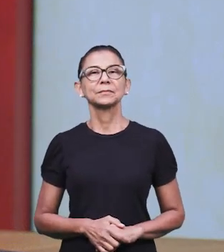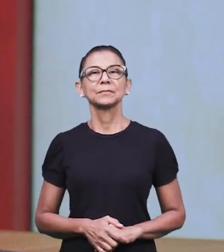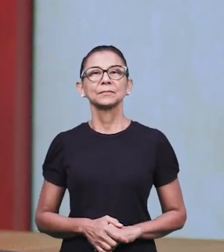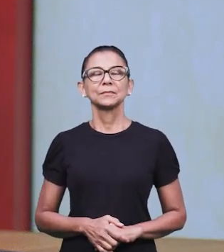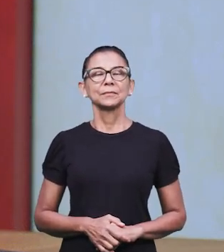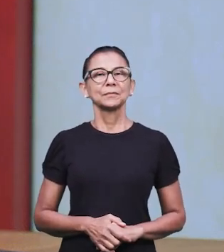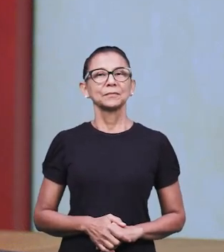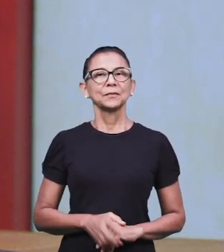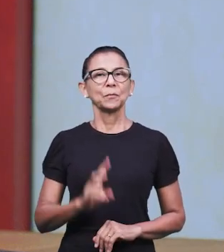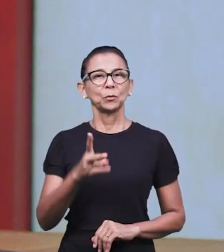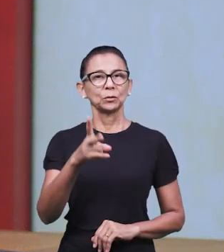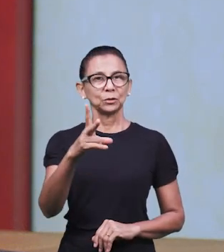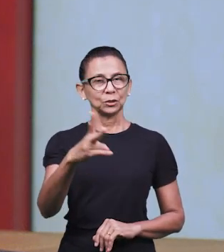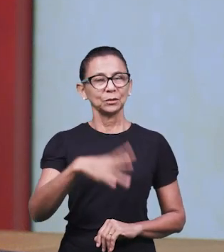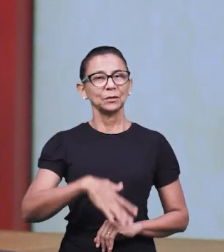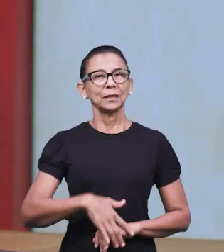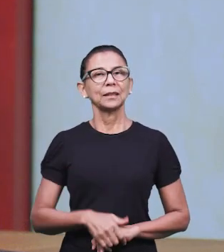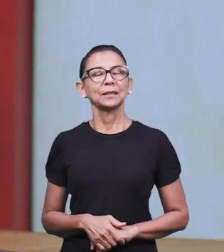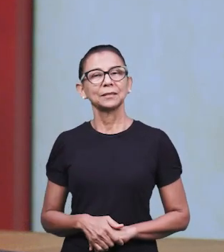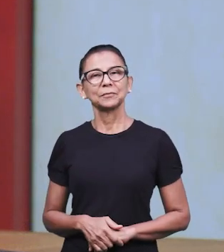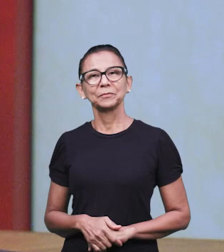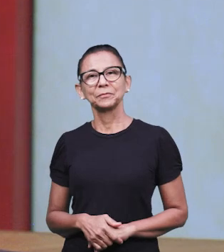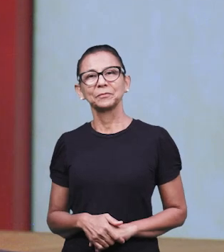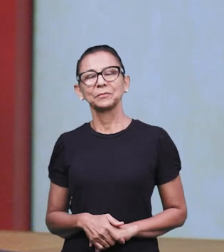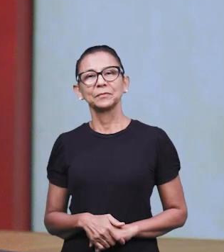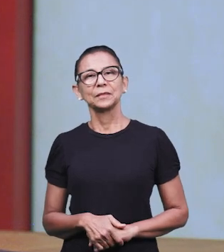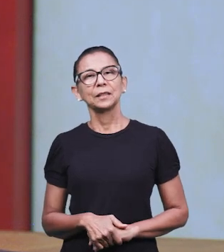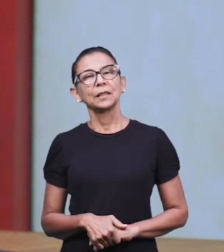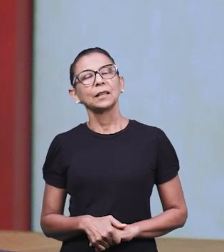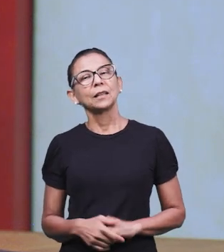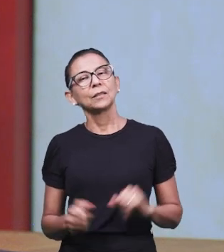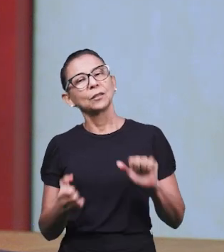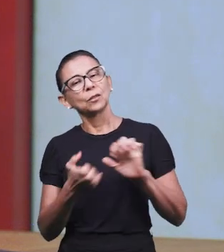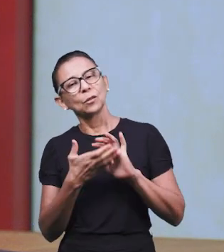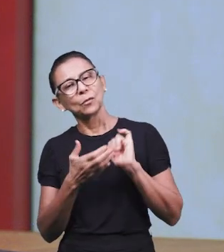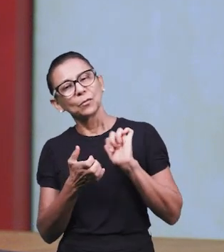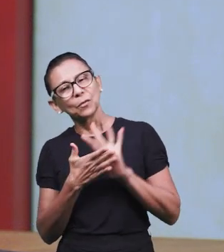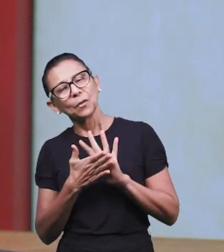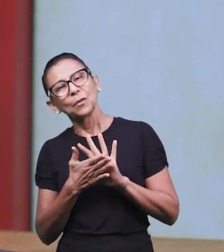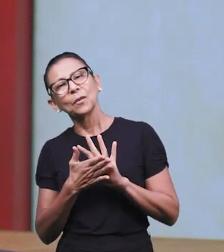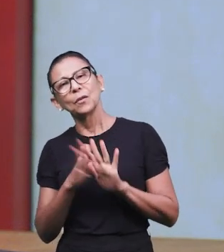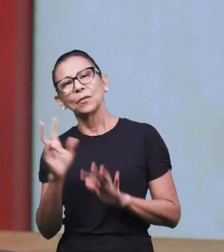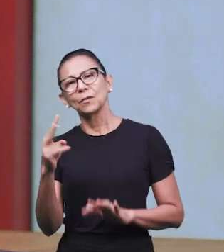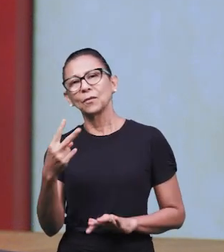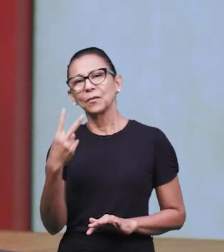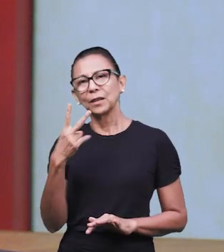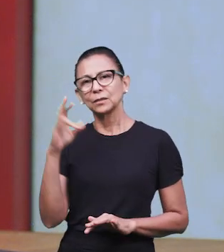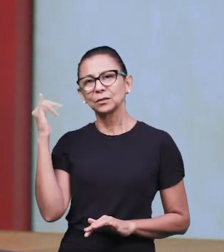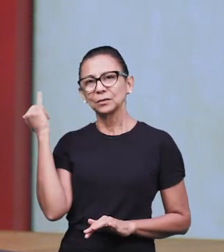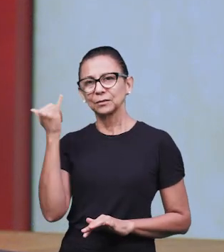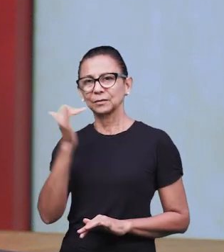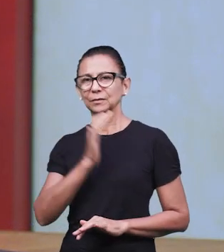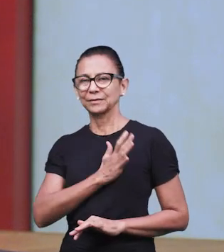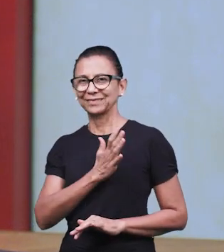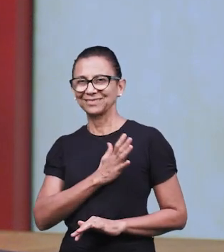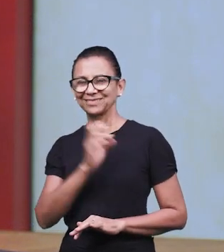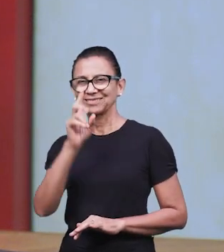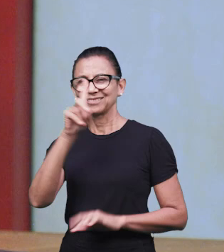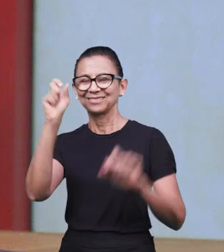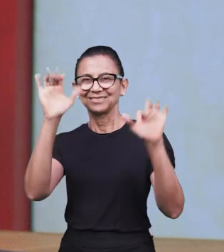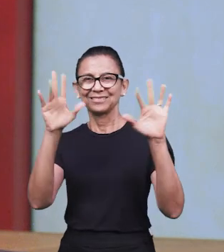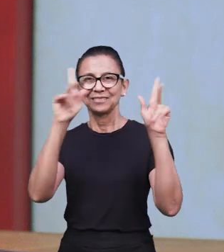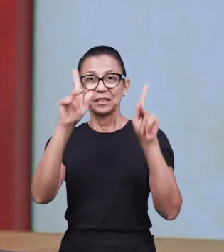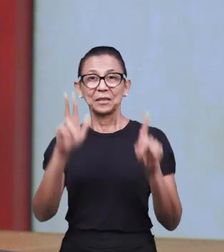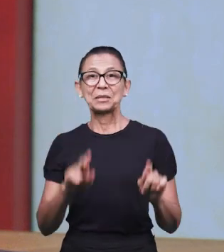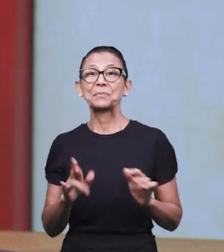passada, vamos terminar essa edição do Conversas Bíblicas ouvindo o louvor, mais uma vez o Senhor falando ao nosso coração através do louvor.